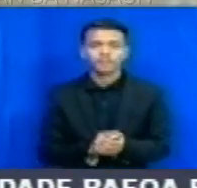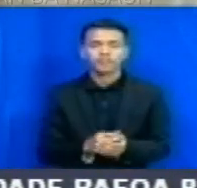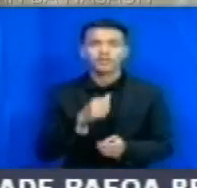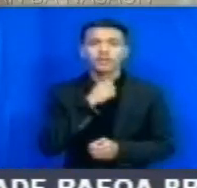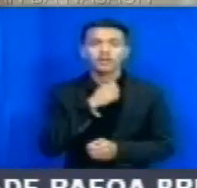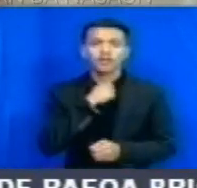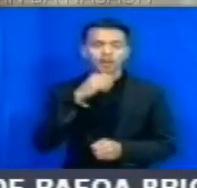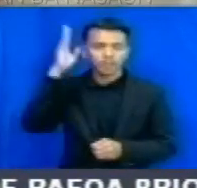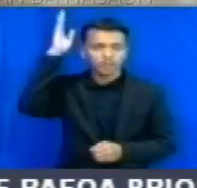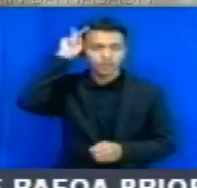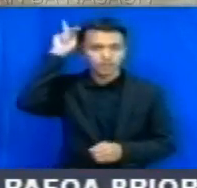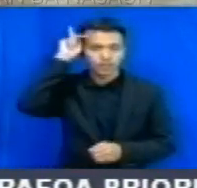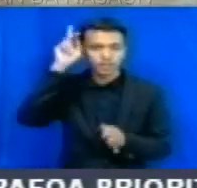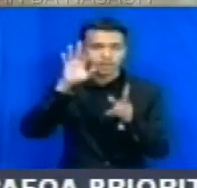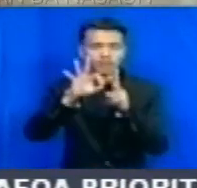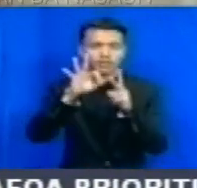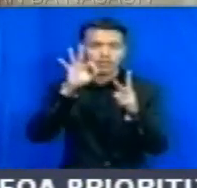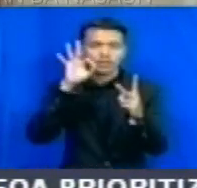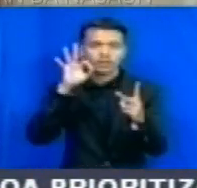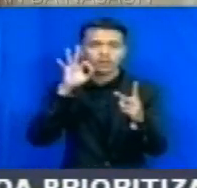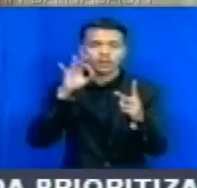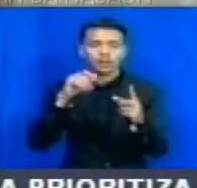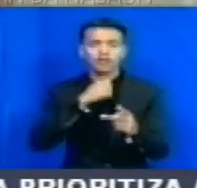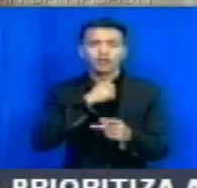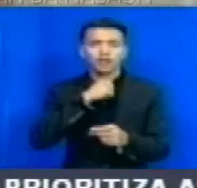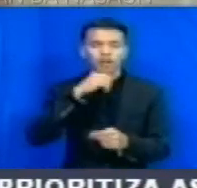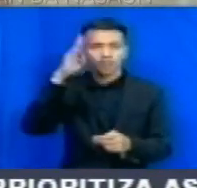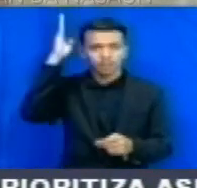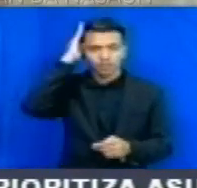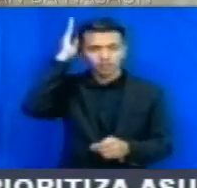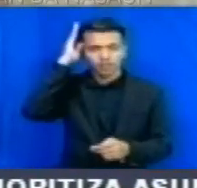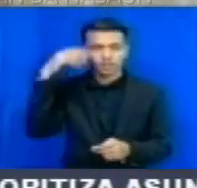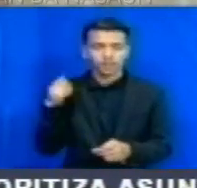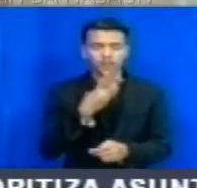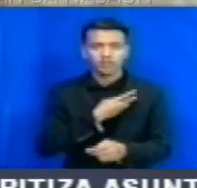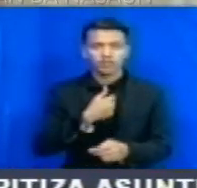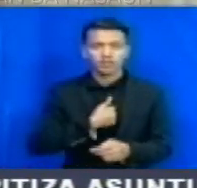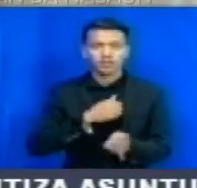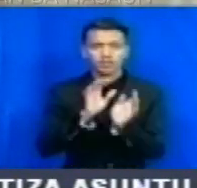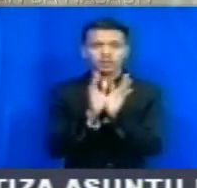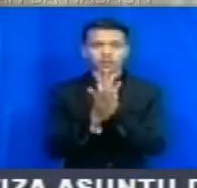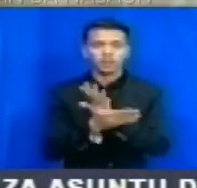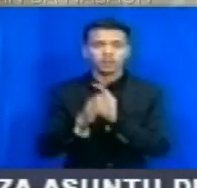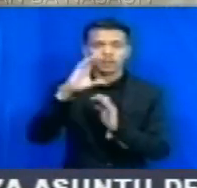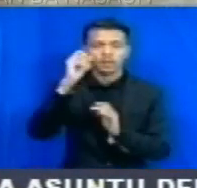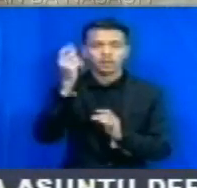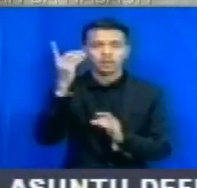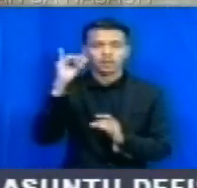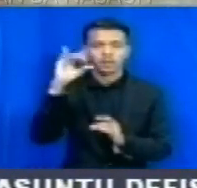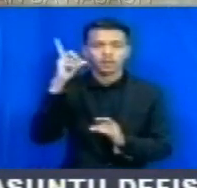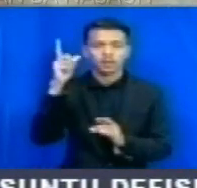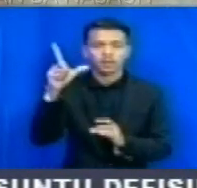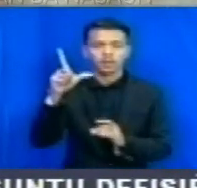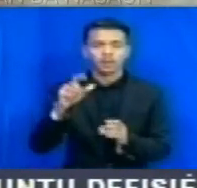amo papa Hili amo bispo itania saiba cardeal ne